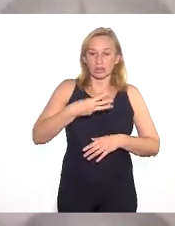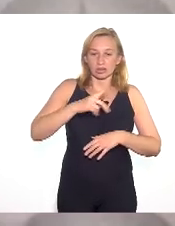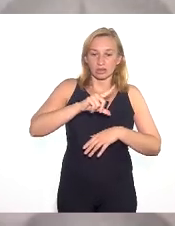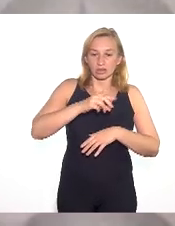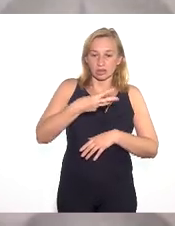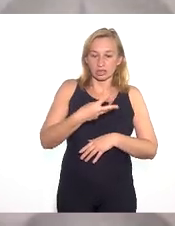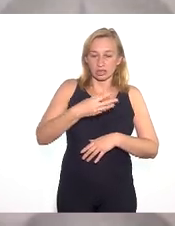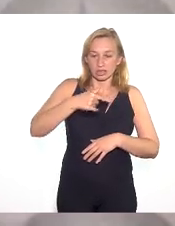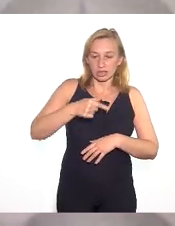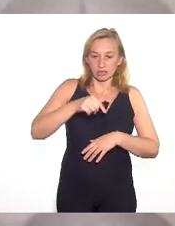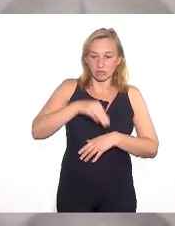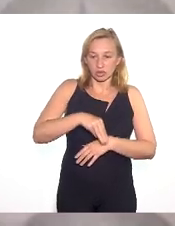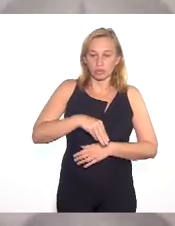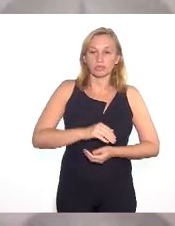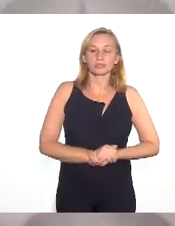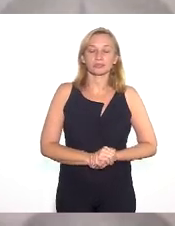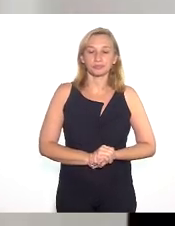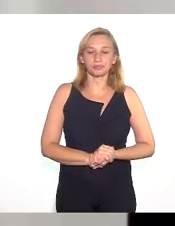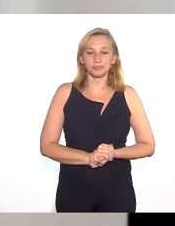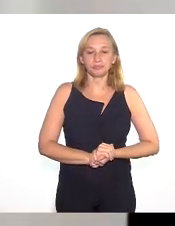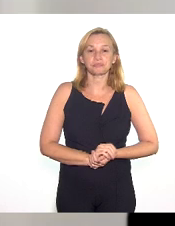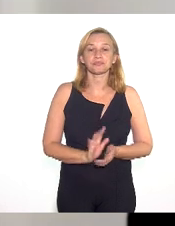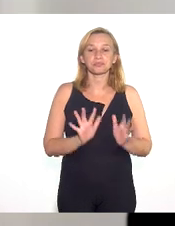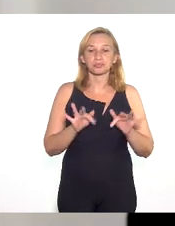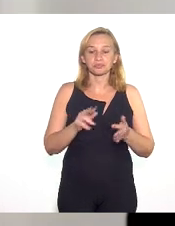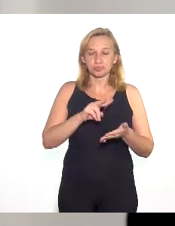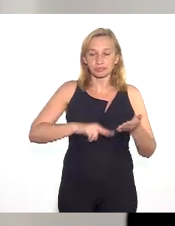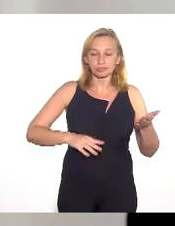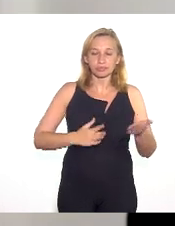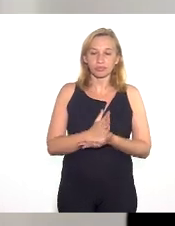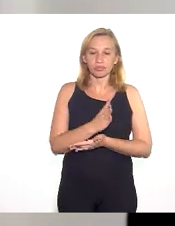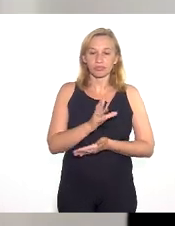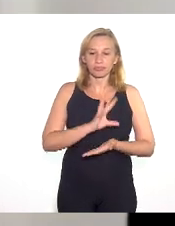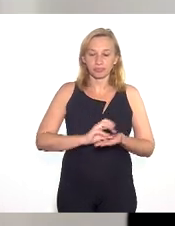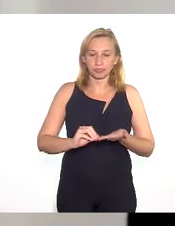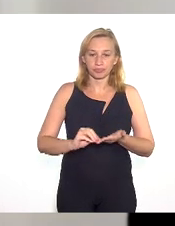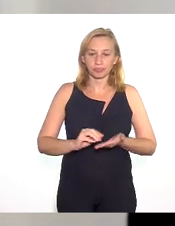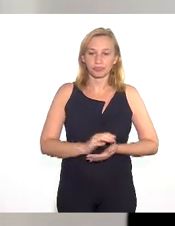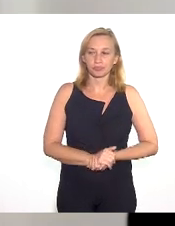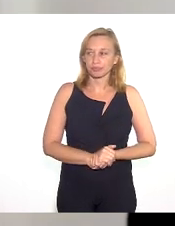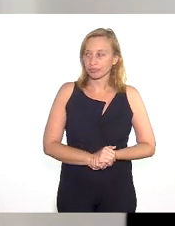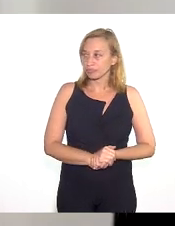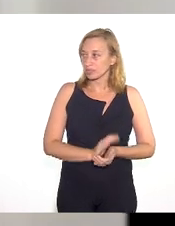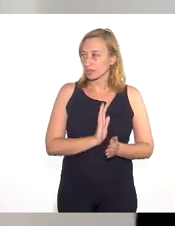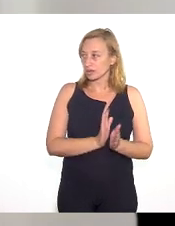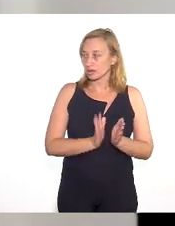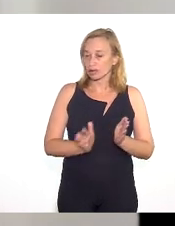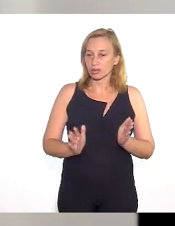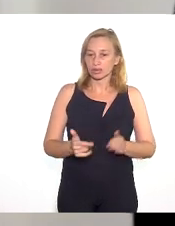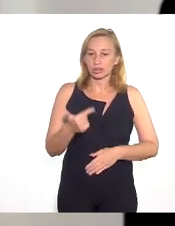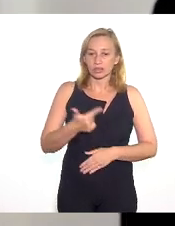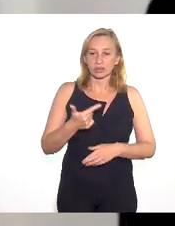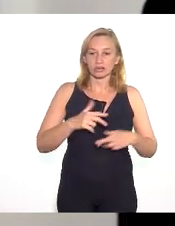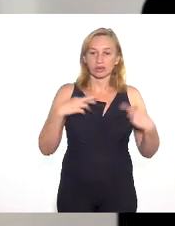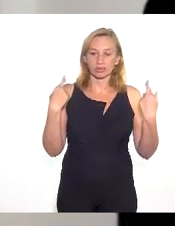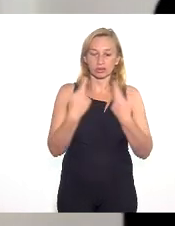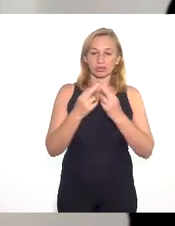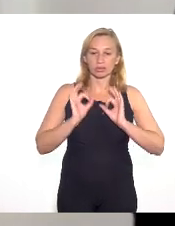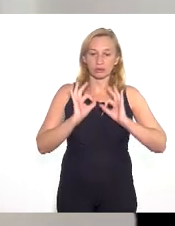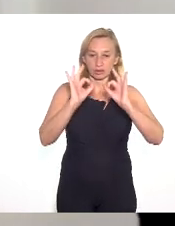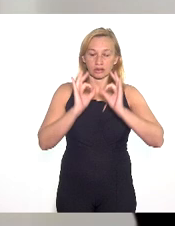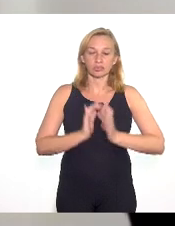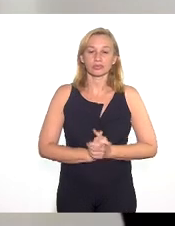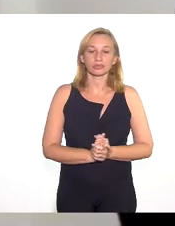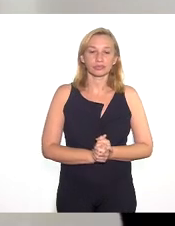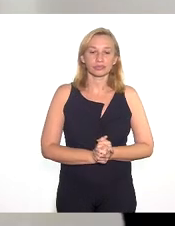minutos. Lida e aprovada a ata, passa-se à ordem da segunda sessão extraordinária.